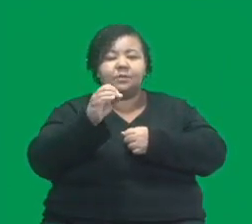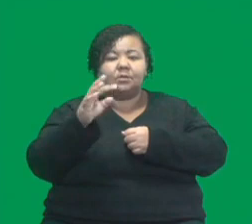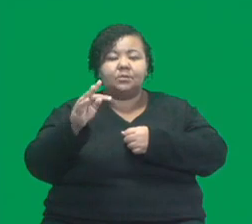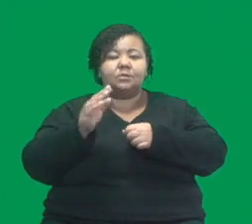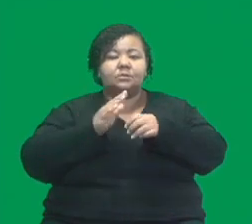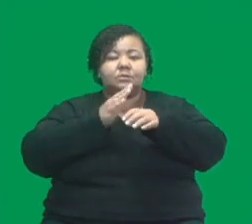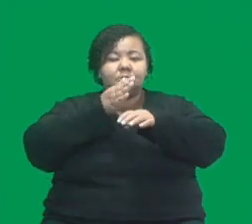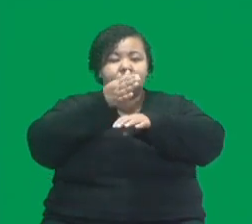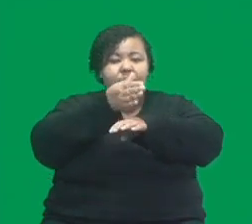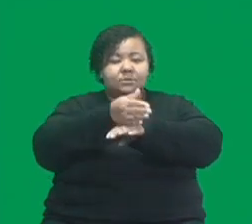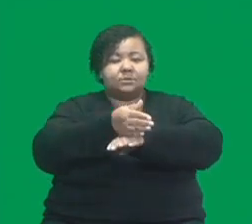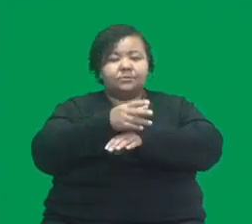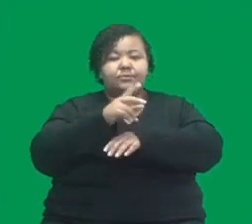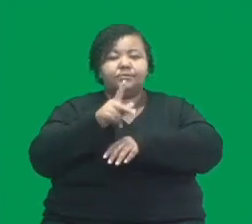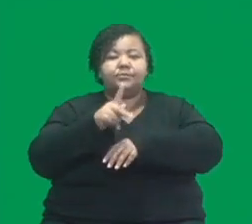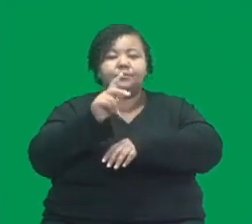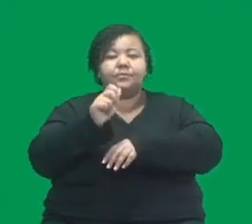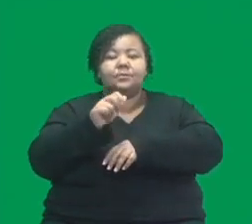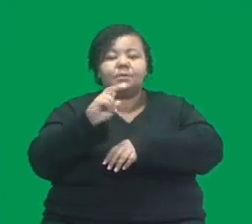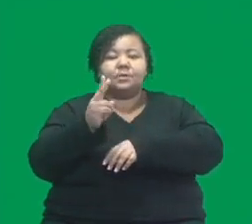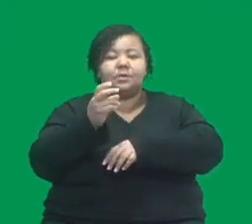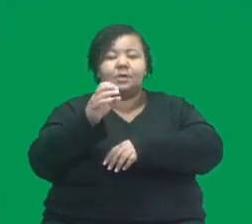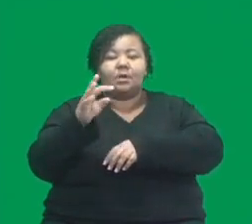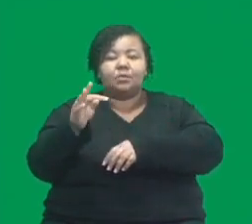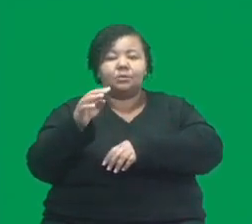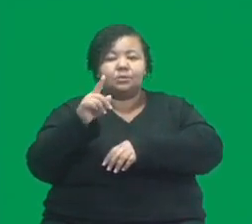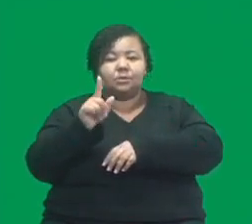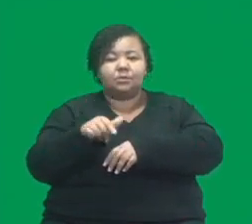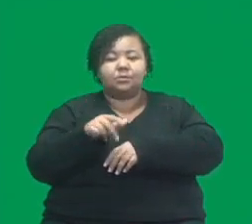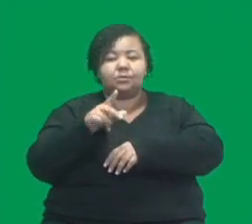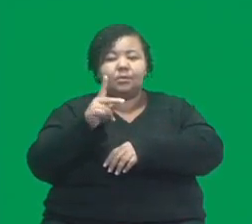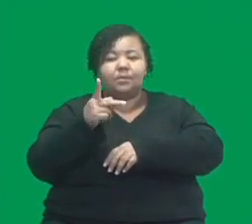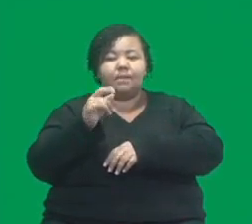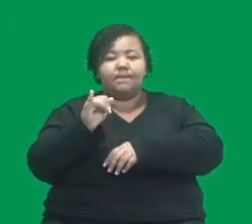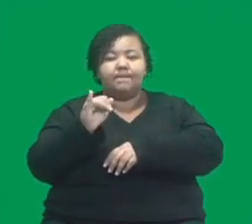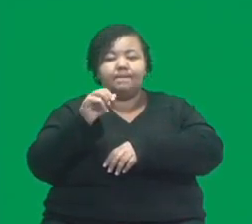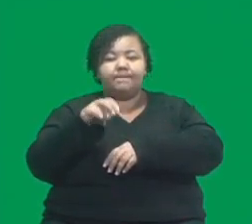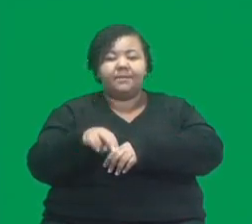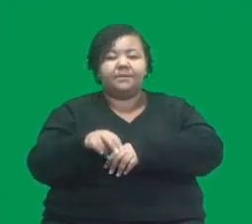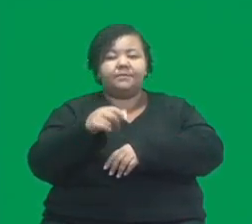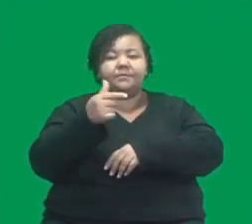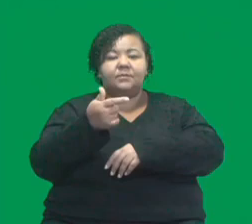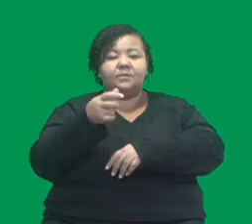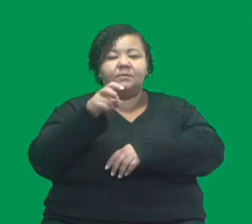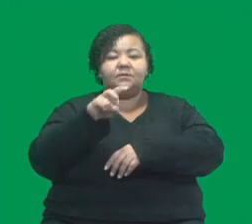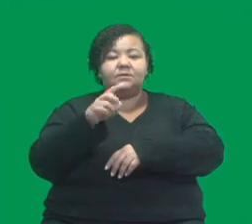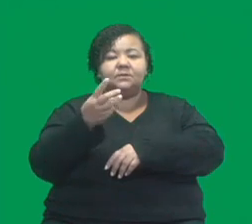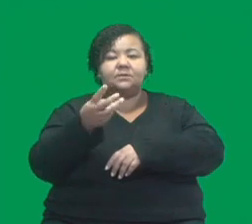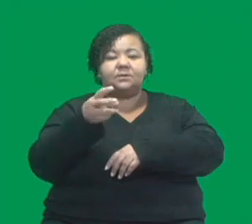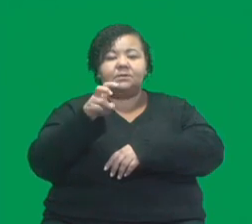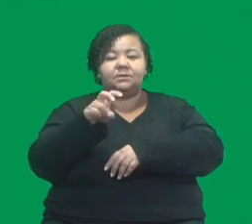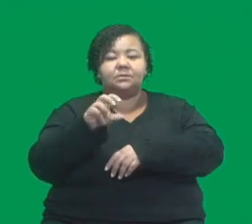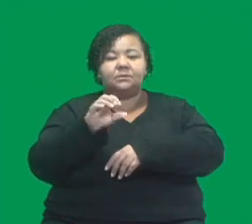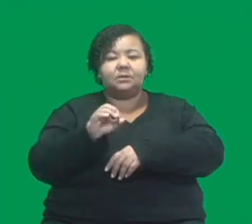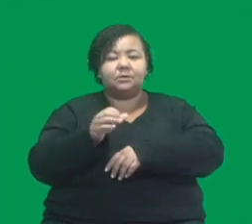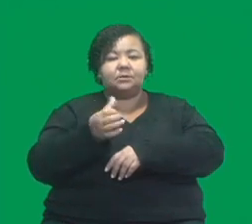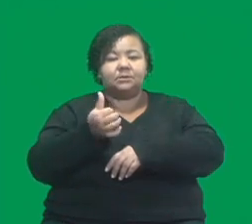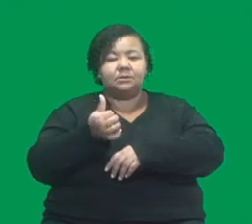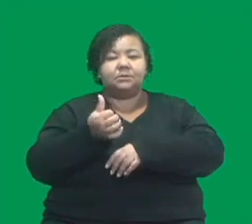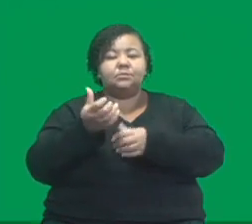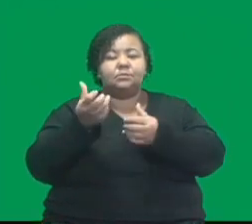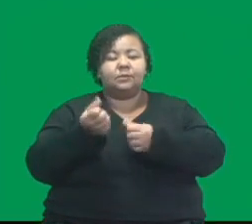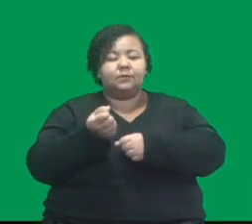Kahoot, faça com o PIN apresentado, que é o 253506, e